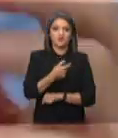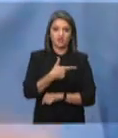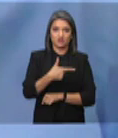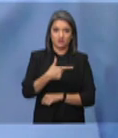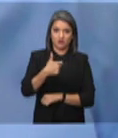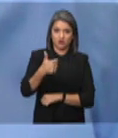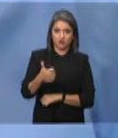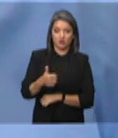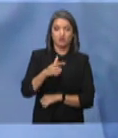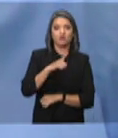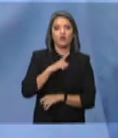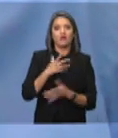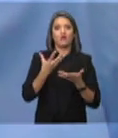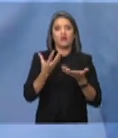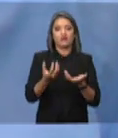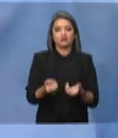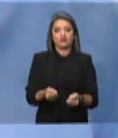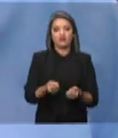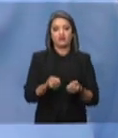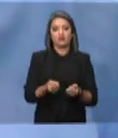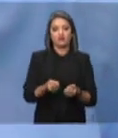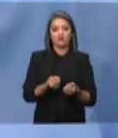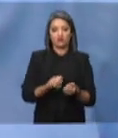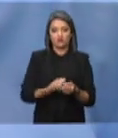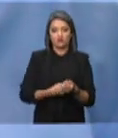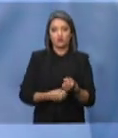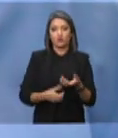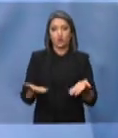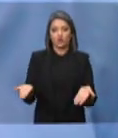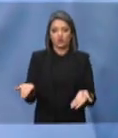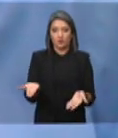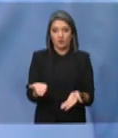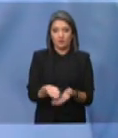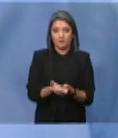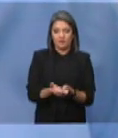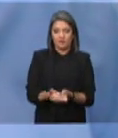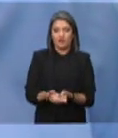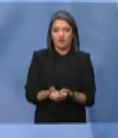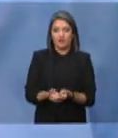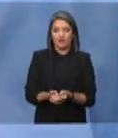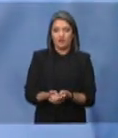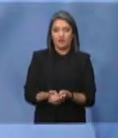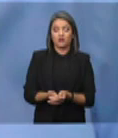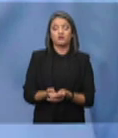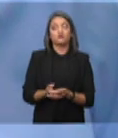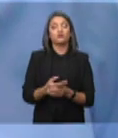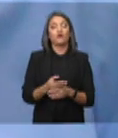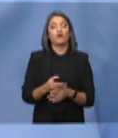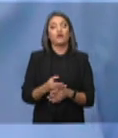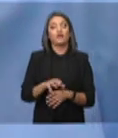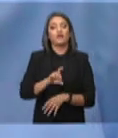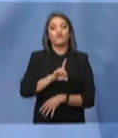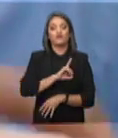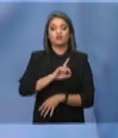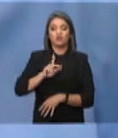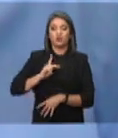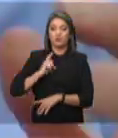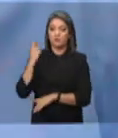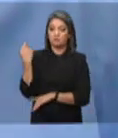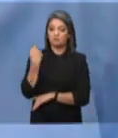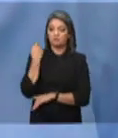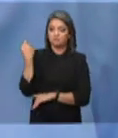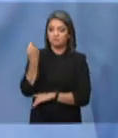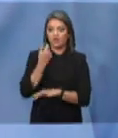acatou o mandado de injunção que a Defensoria Pública do Rio Grande do Sul em nome do